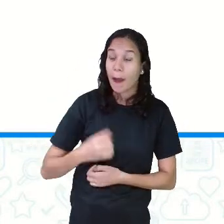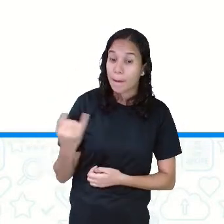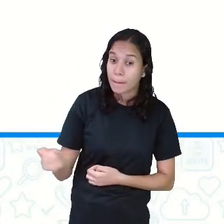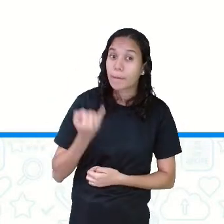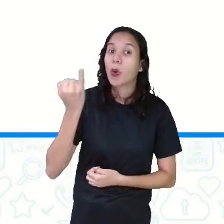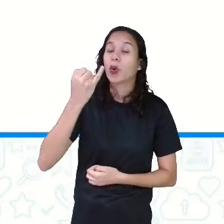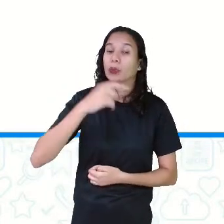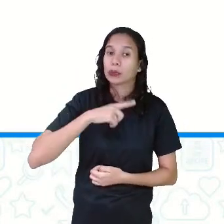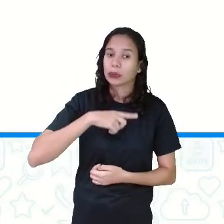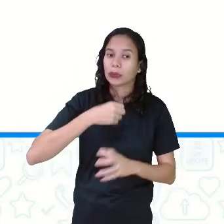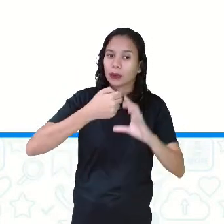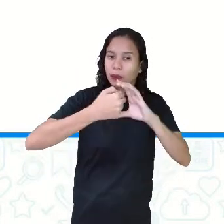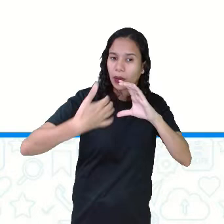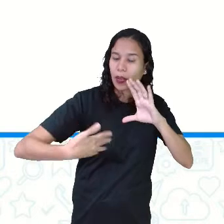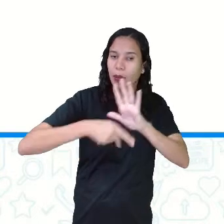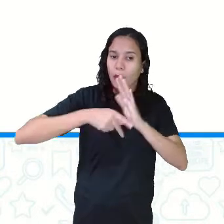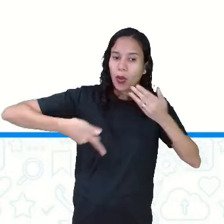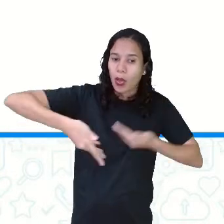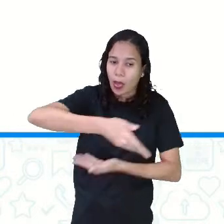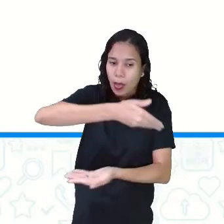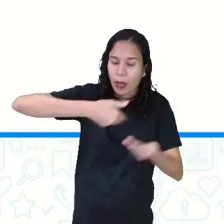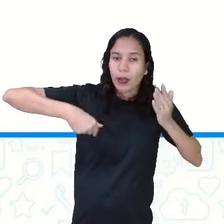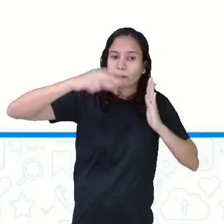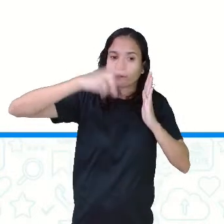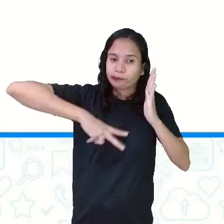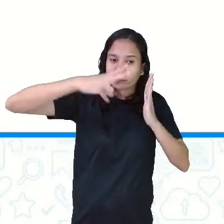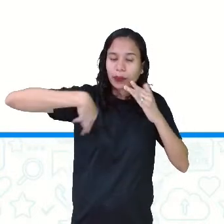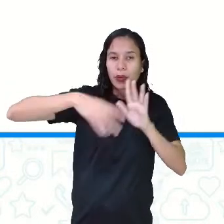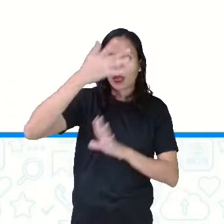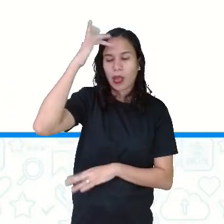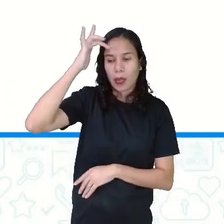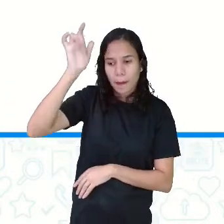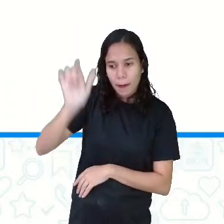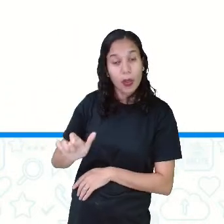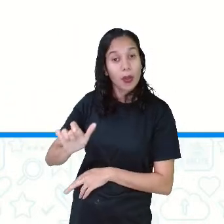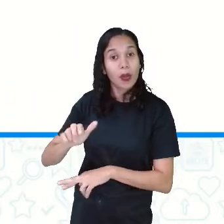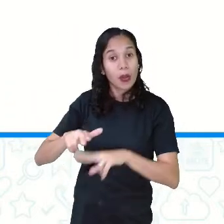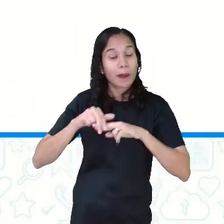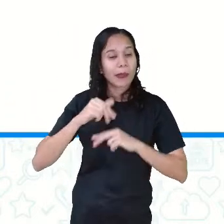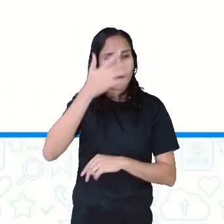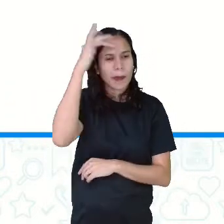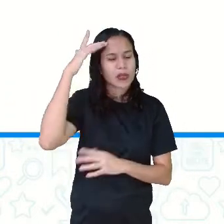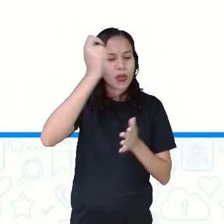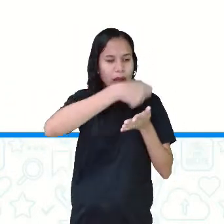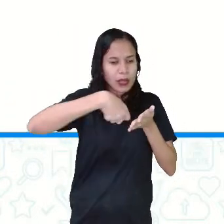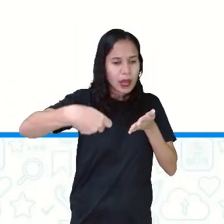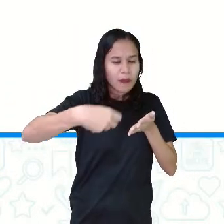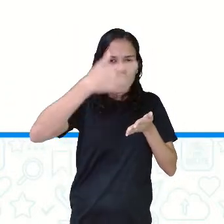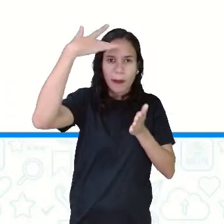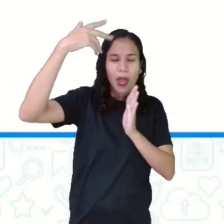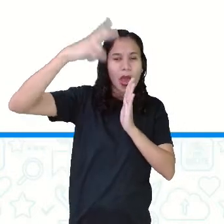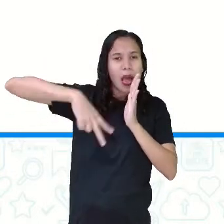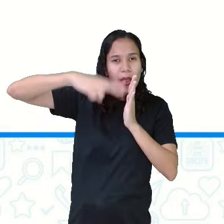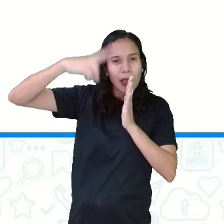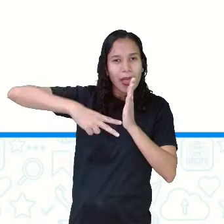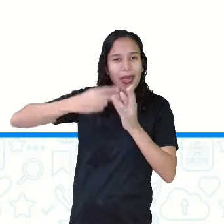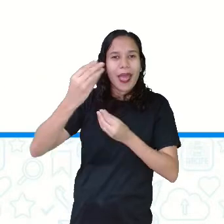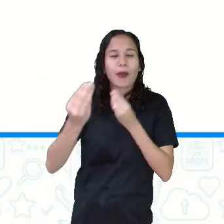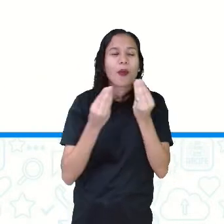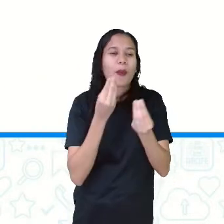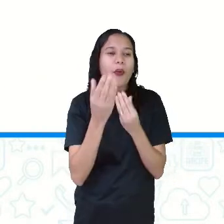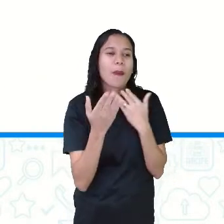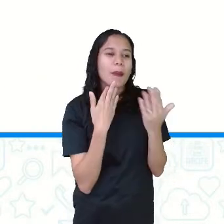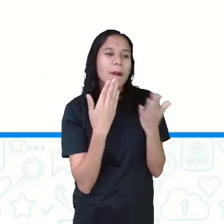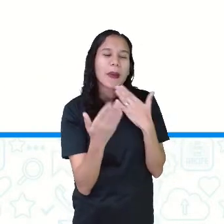que se estabeleça uma relação com o leitor e o interlocutor, então, entre quem escreveu e quem está lendo. É um bate-bola, é um